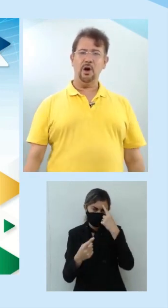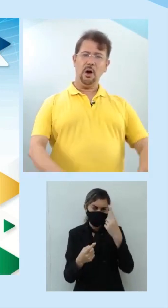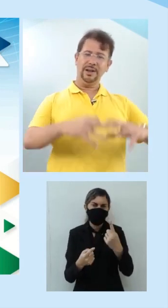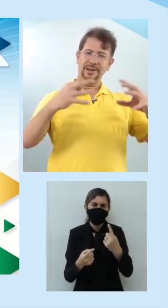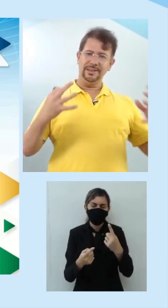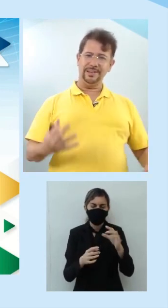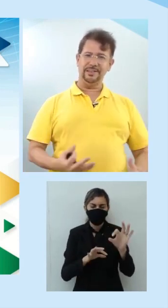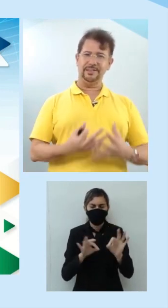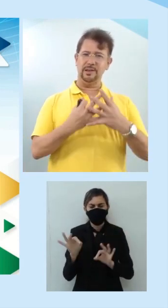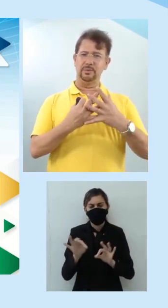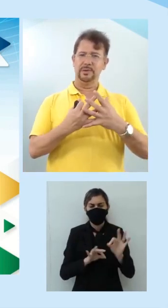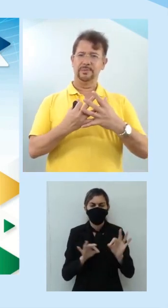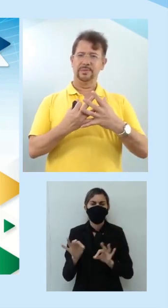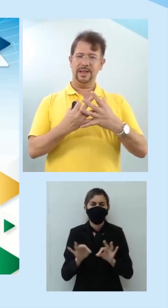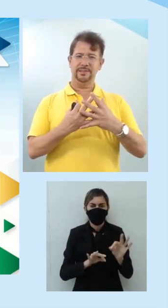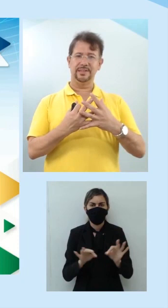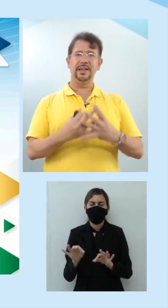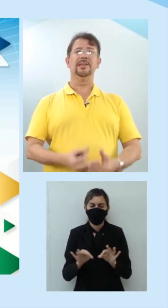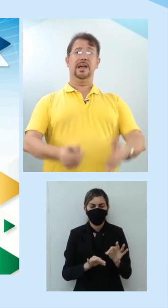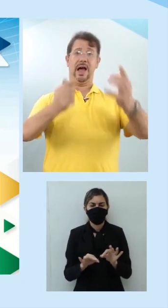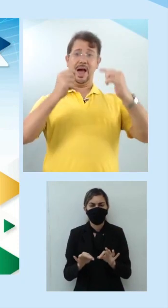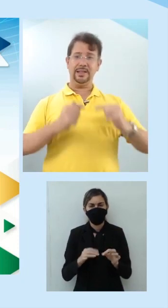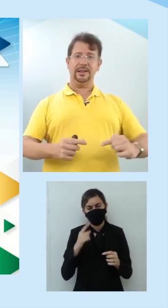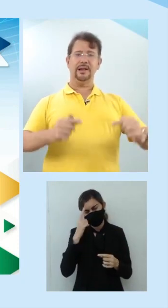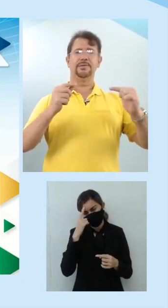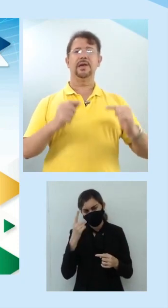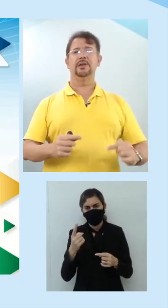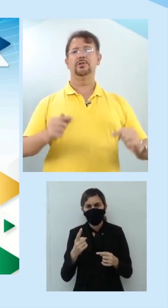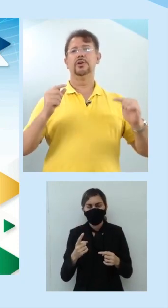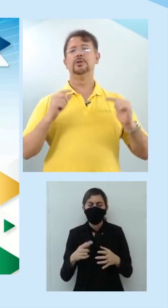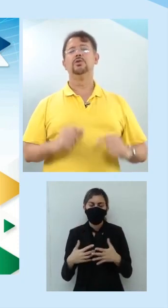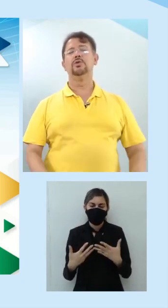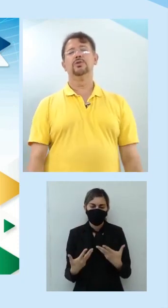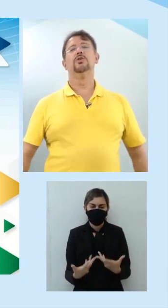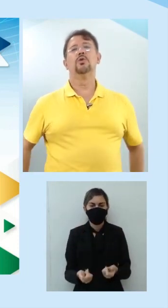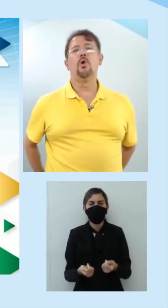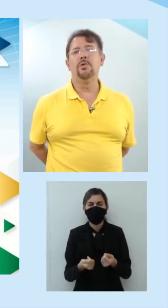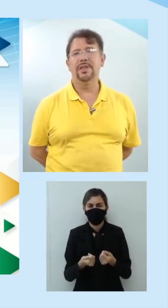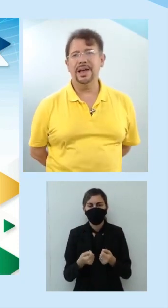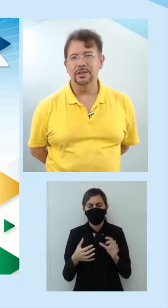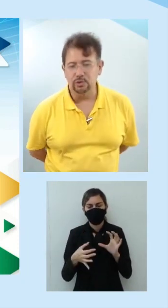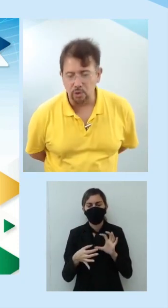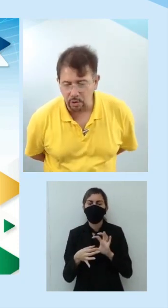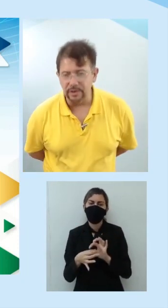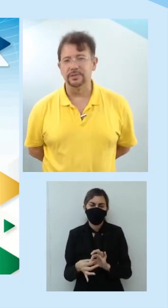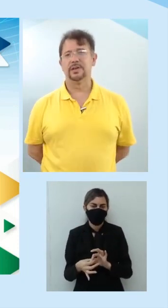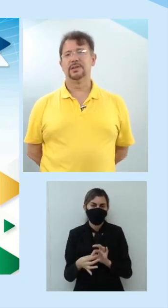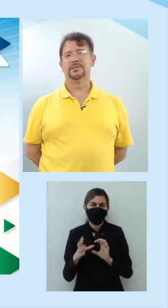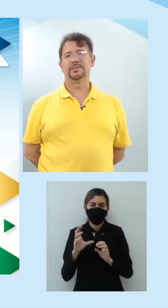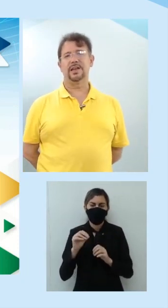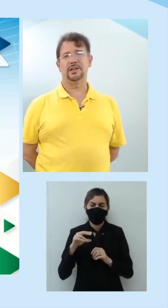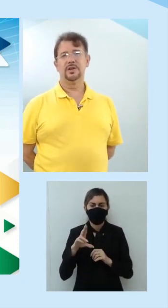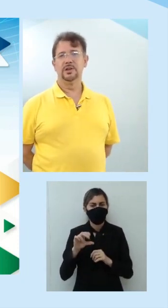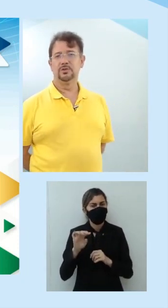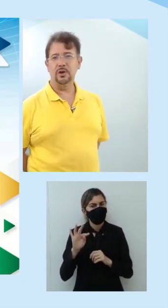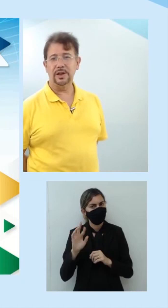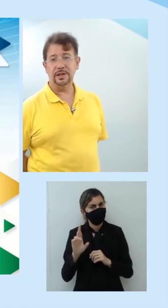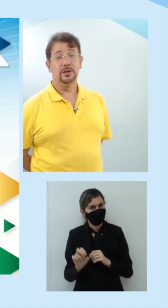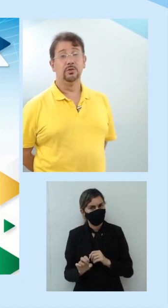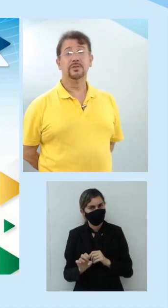essa organização das ideias através dos conectores,